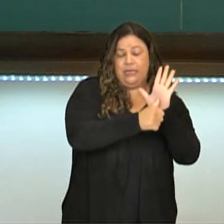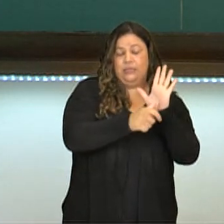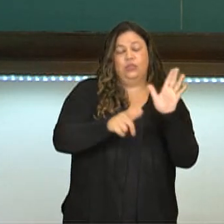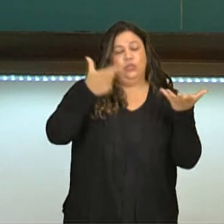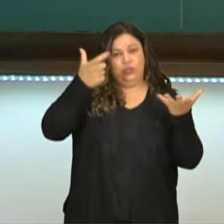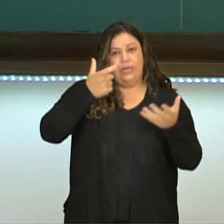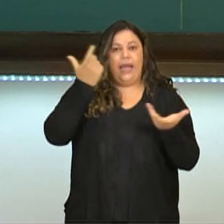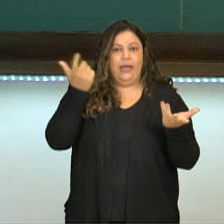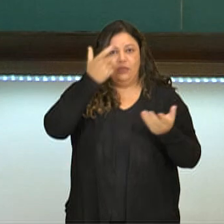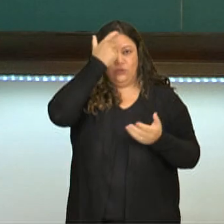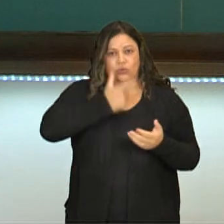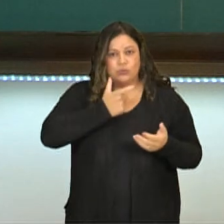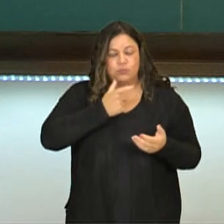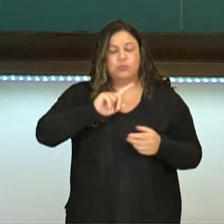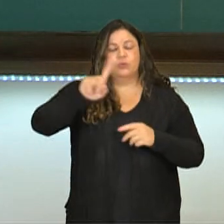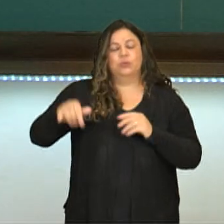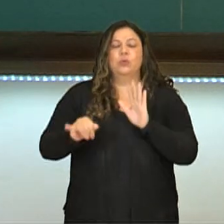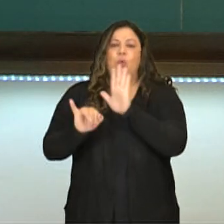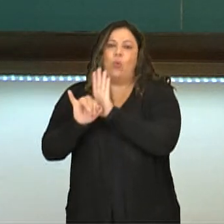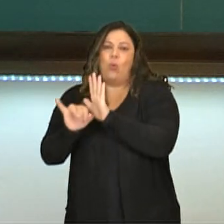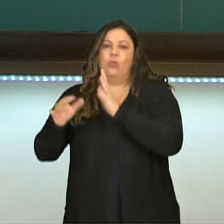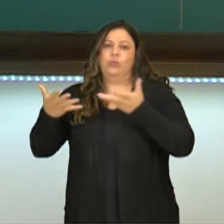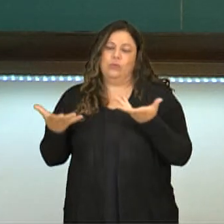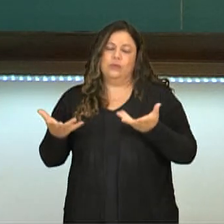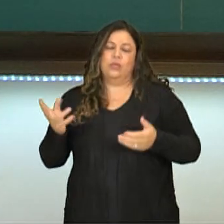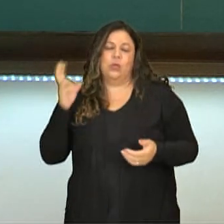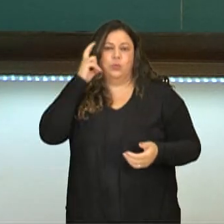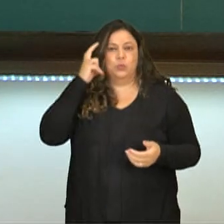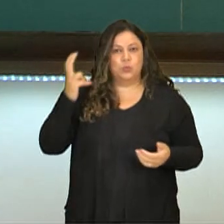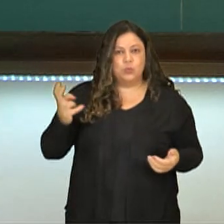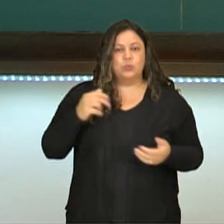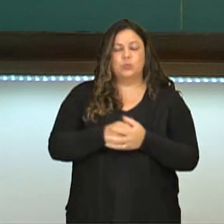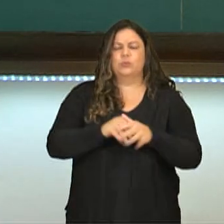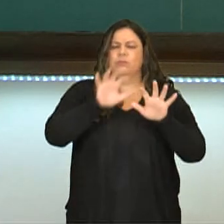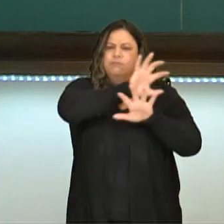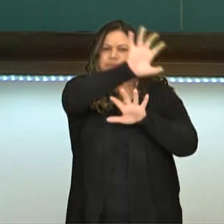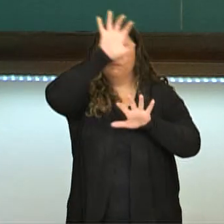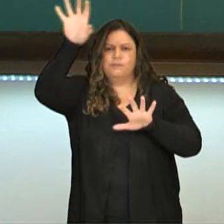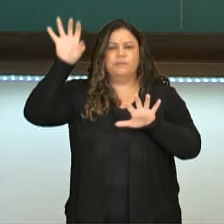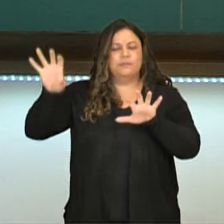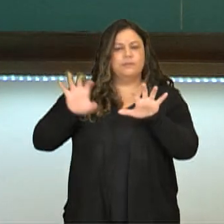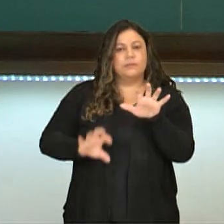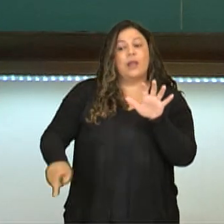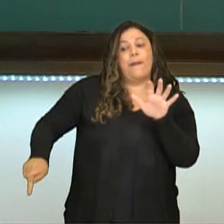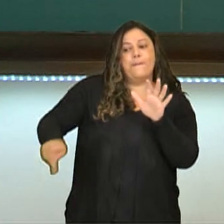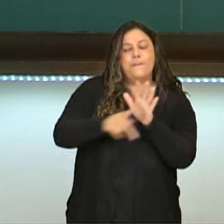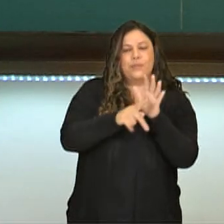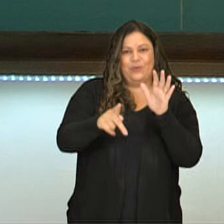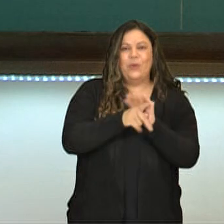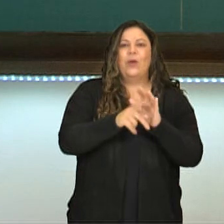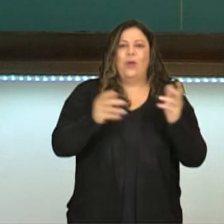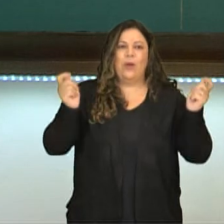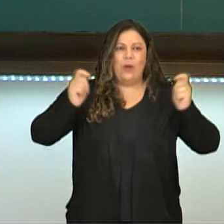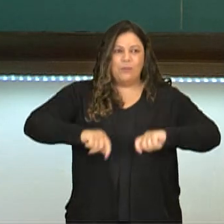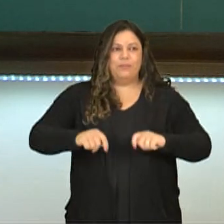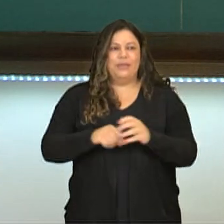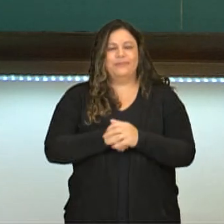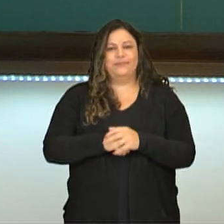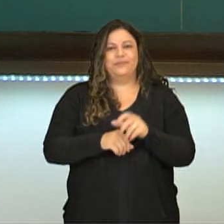Algumas posições são compreendidas conforme o Estado, como sua própria identidade, por exemplo. Está